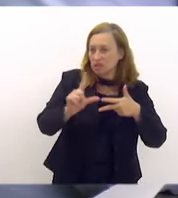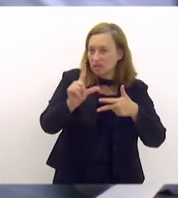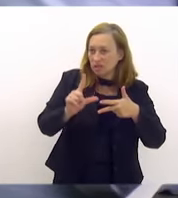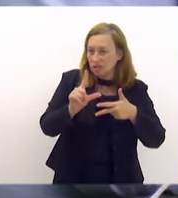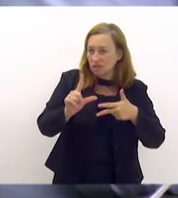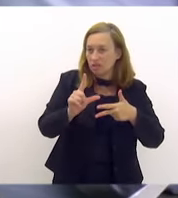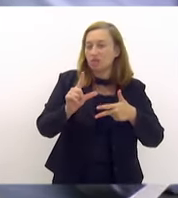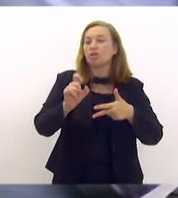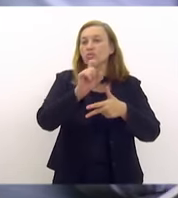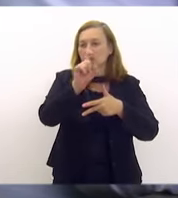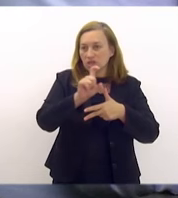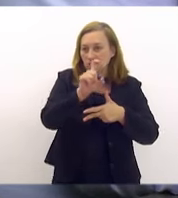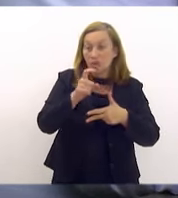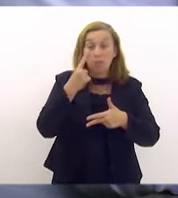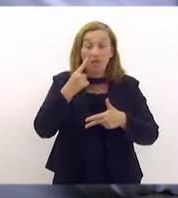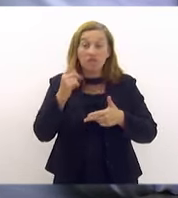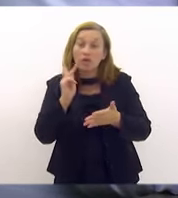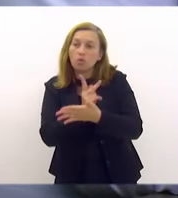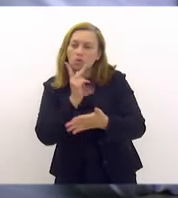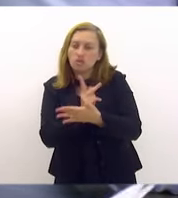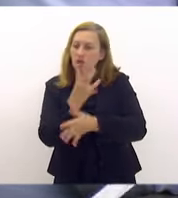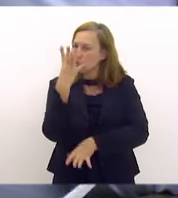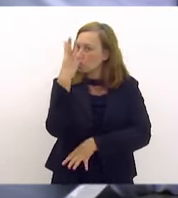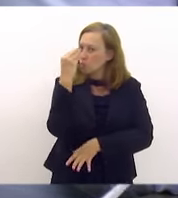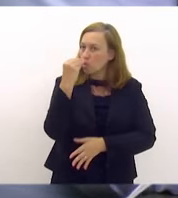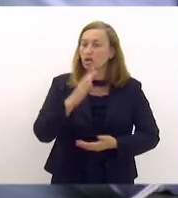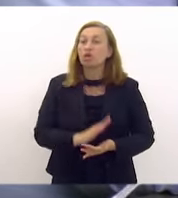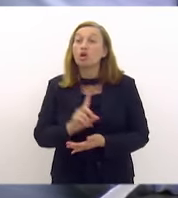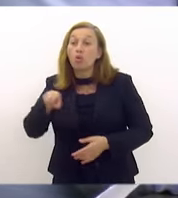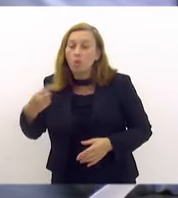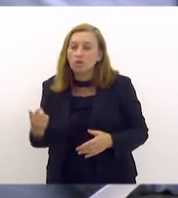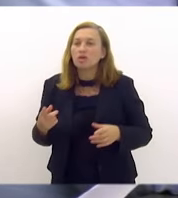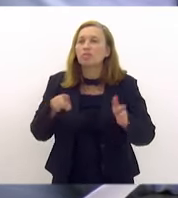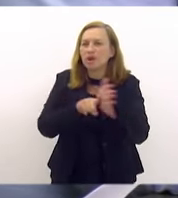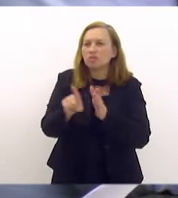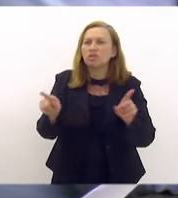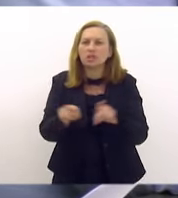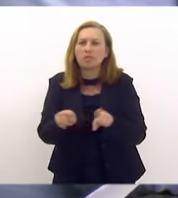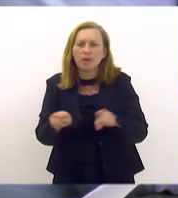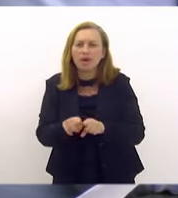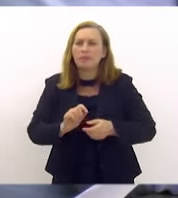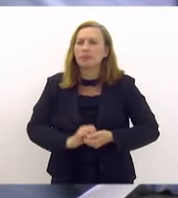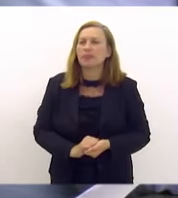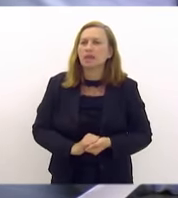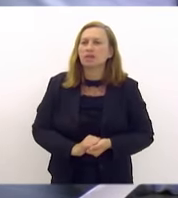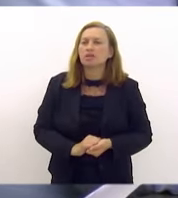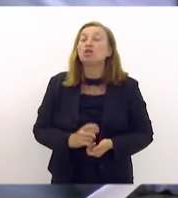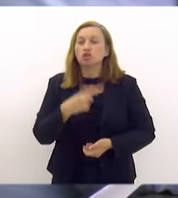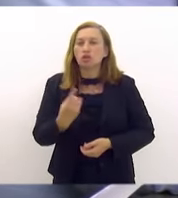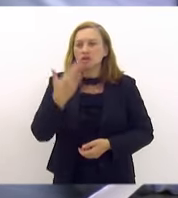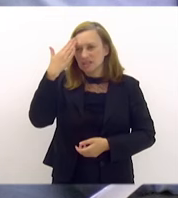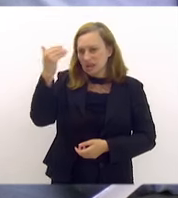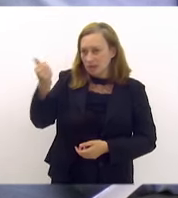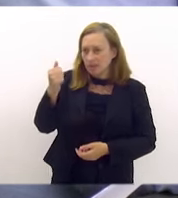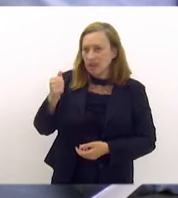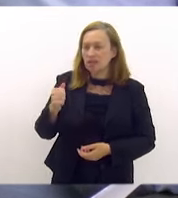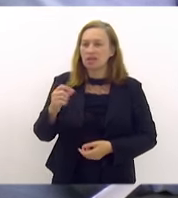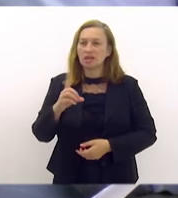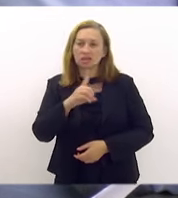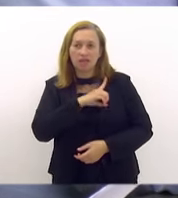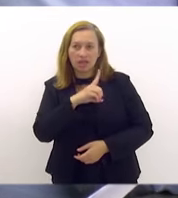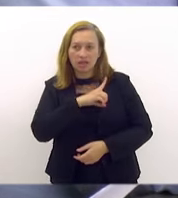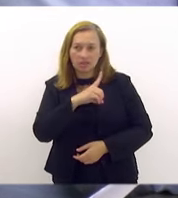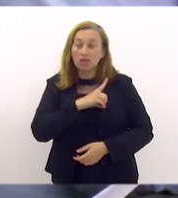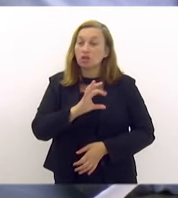eh os erros de reconhecimento fotográfico uma outra pergunta que eu teria para vocês é que é isso nós sabemos que as delegacias de